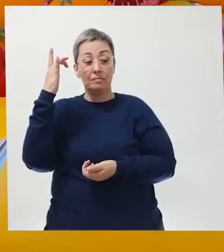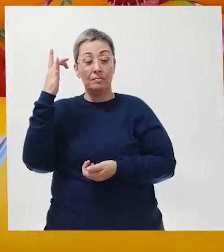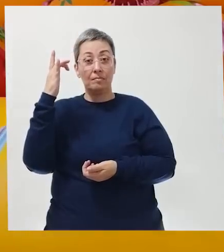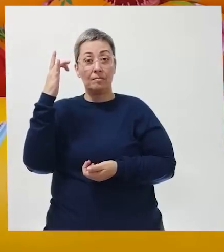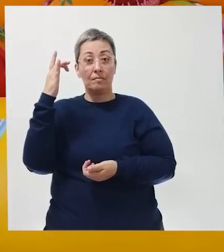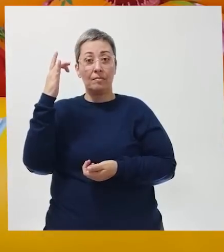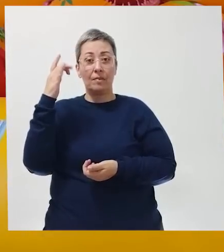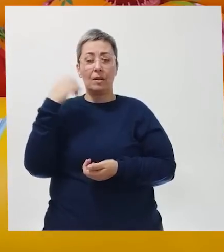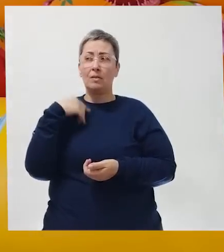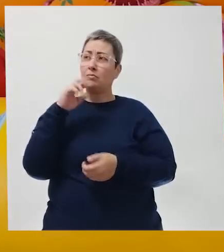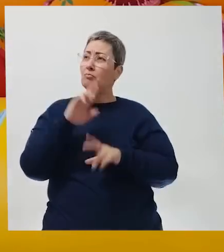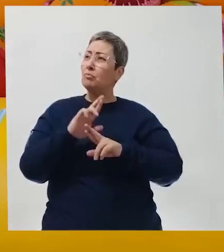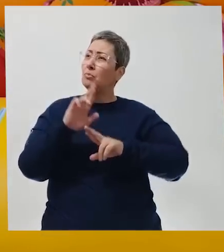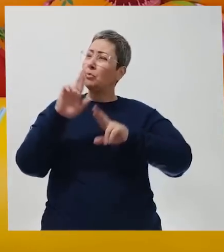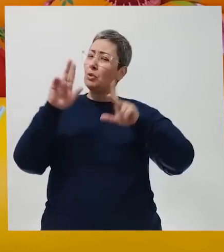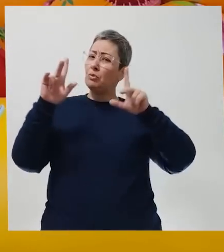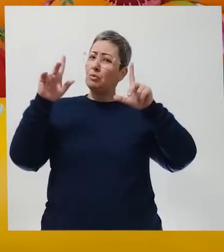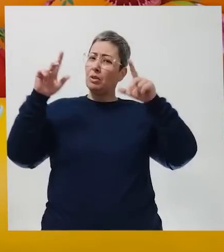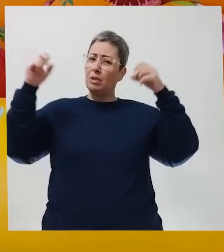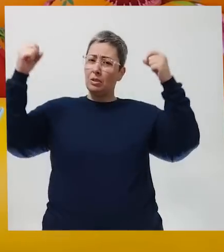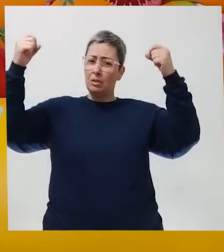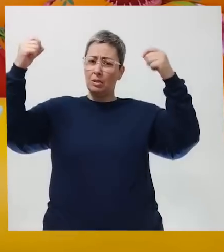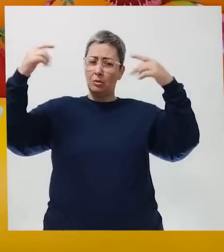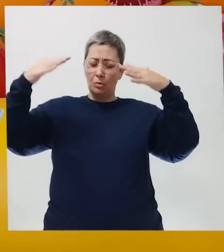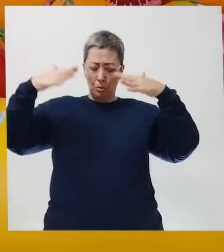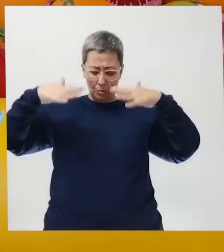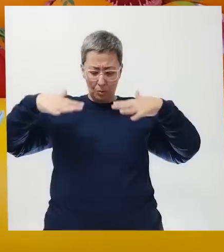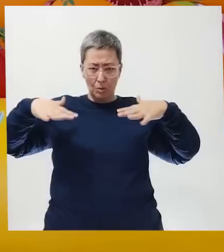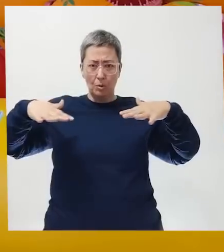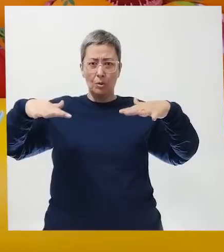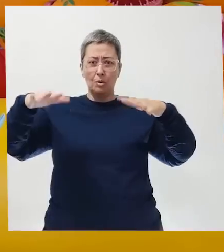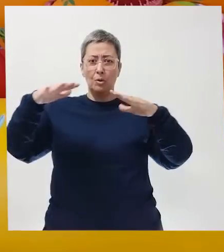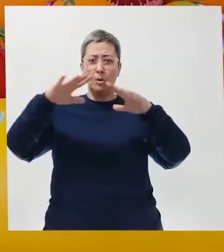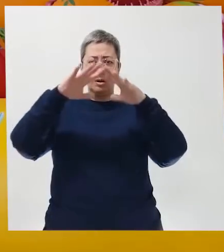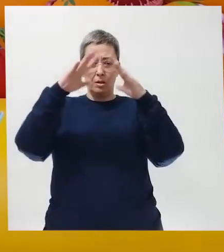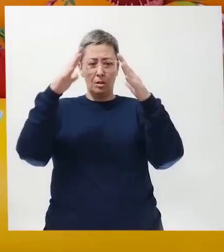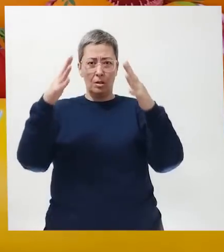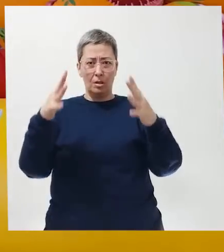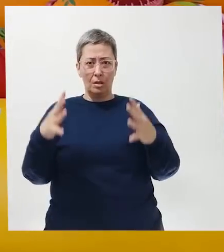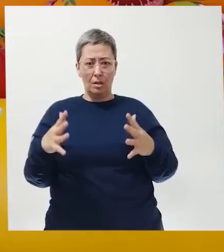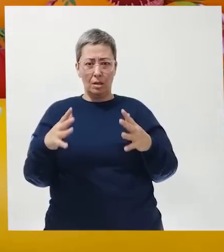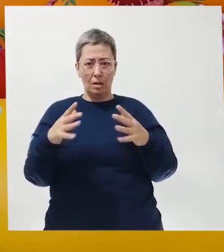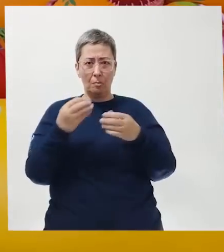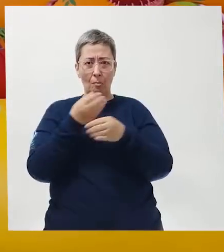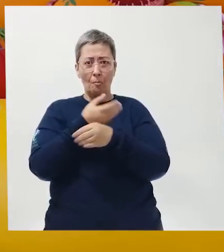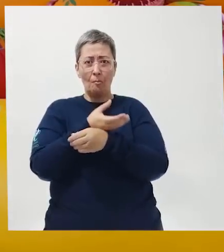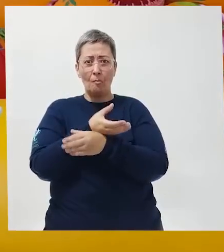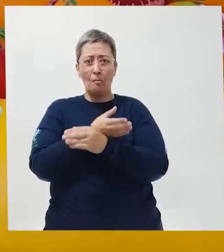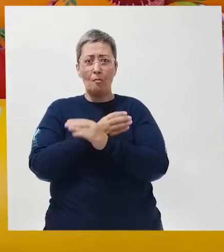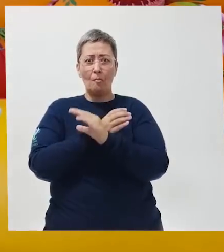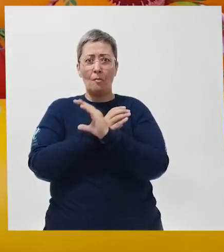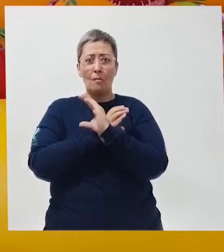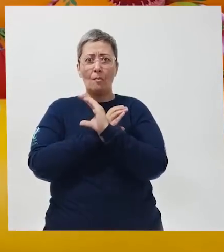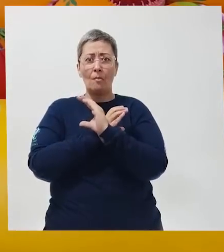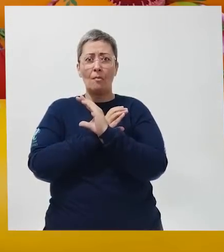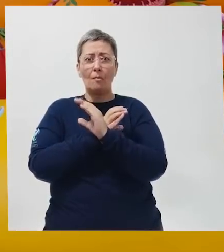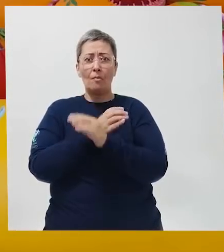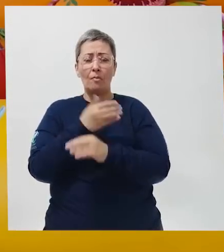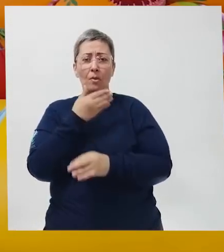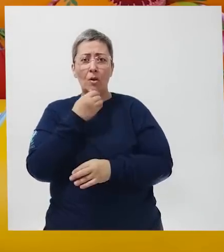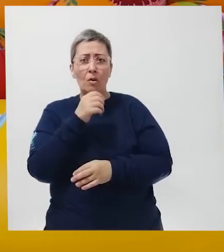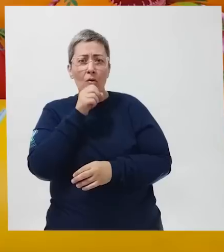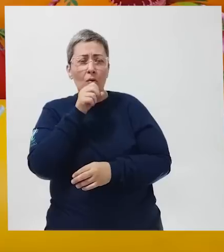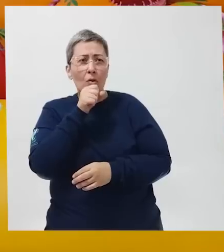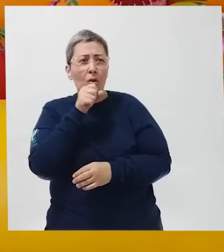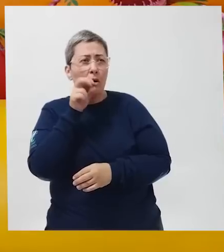No dia seguinte, uma luz diferente ilumina o pátio. A gaiola